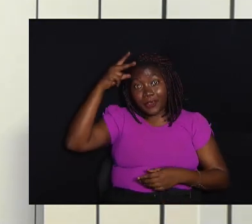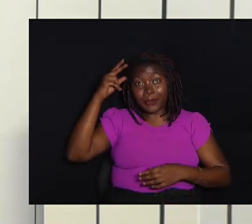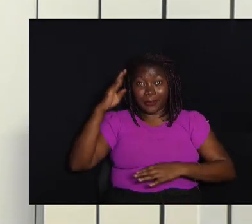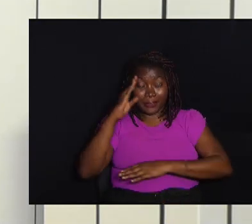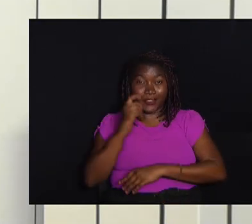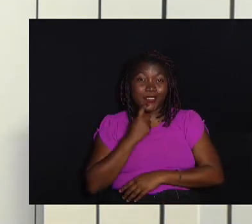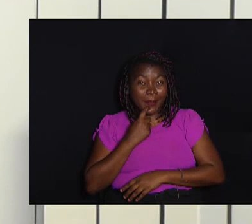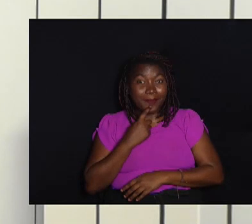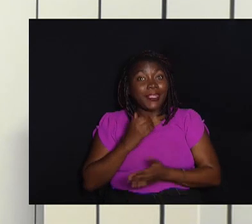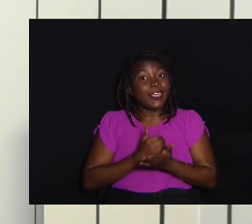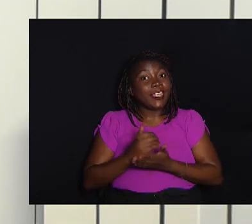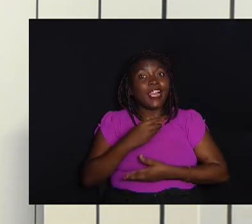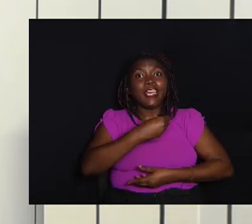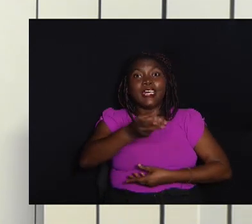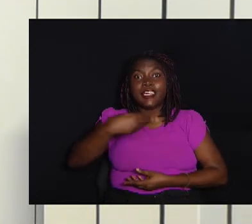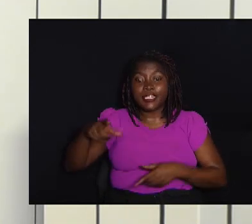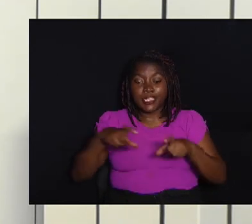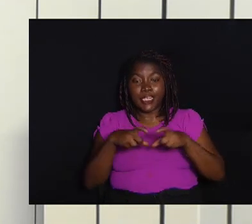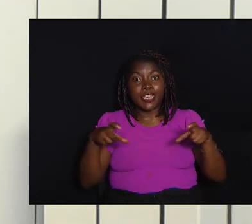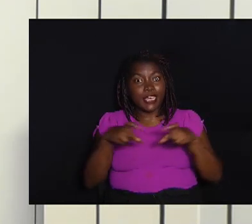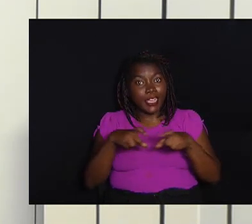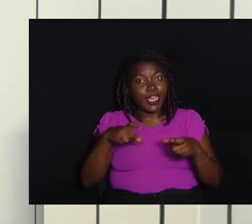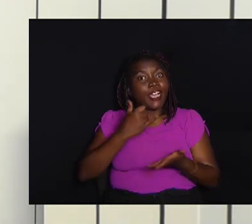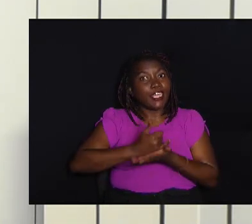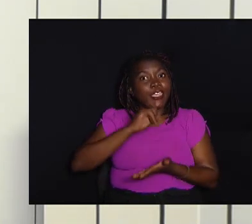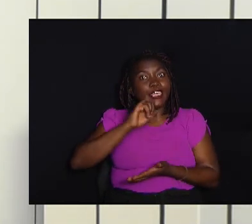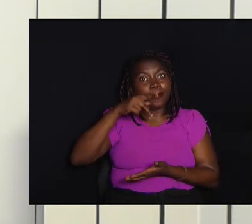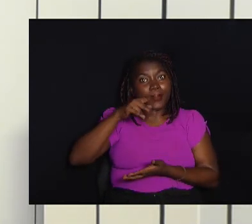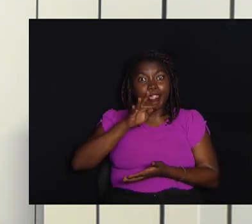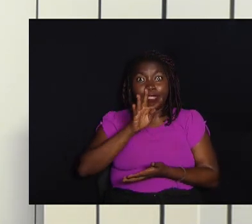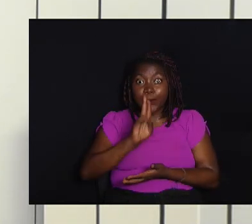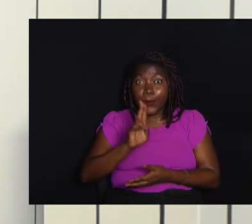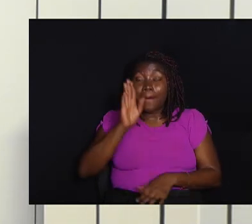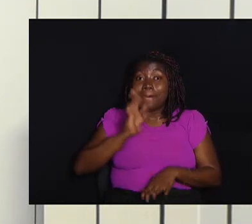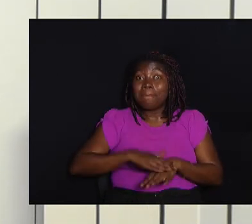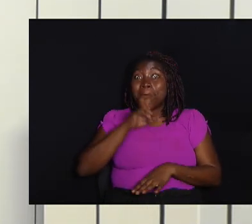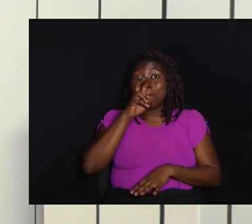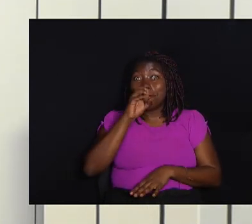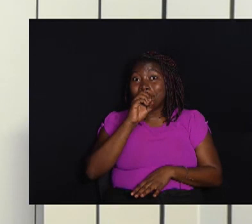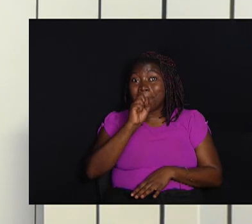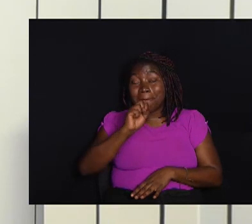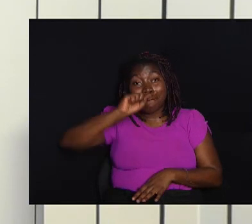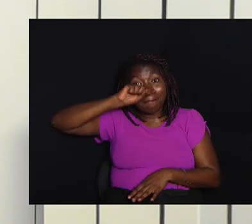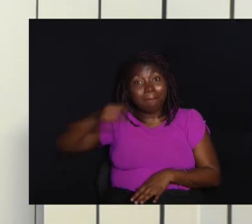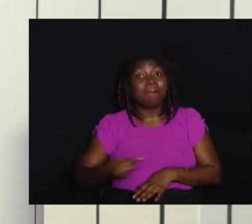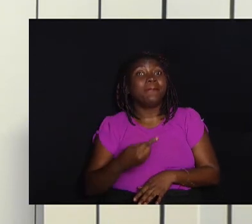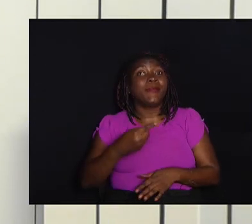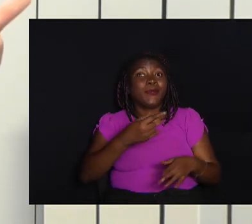distribuição dos carnês de IPTU. São mais de 508 mil aqui na cidade, entre os